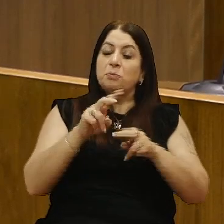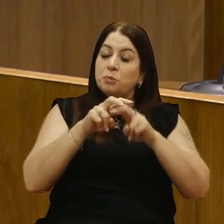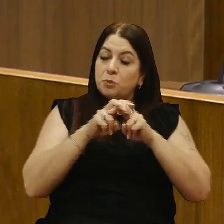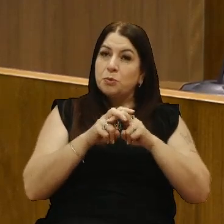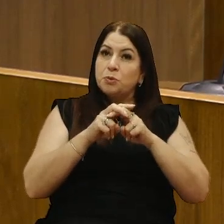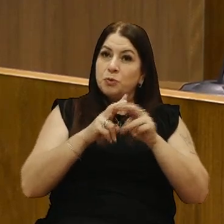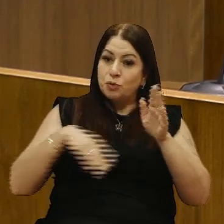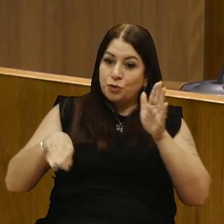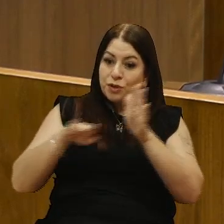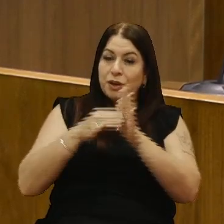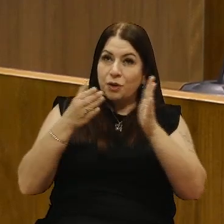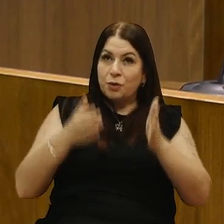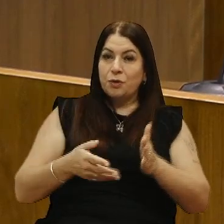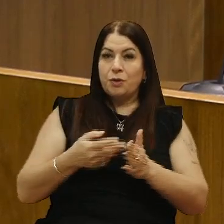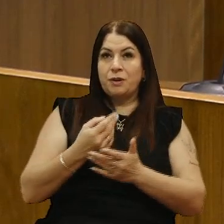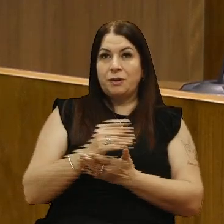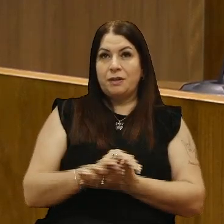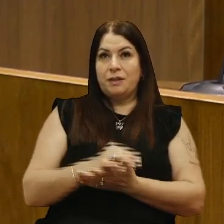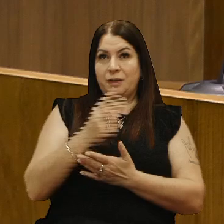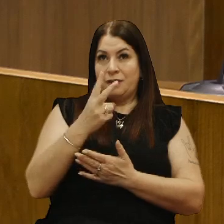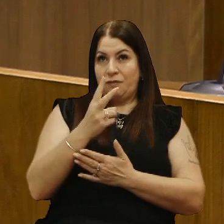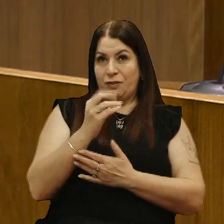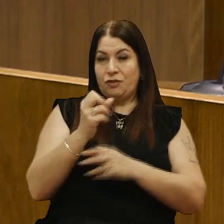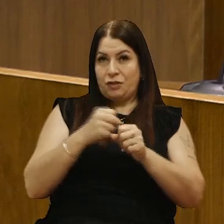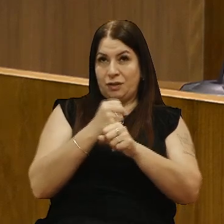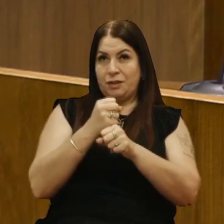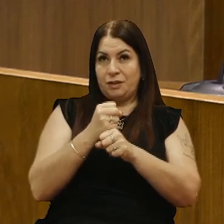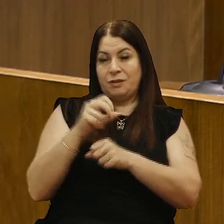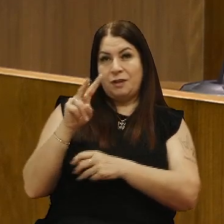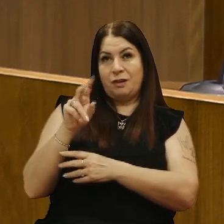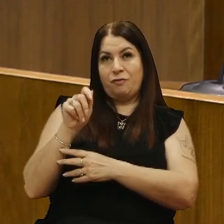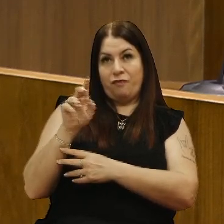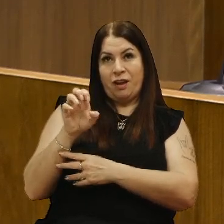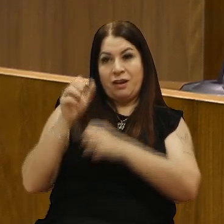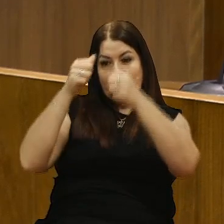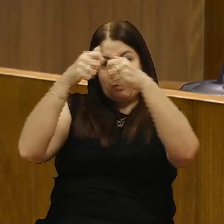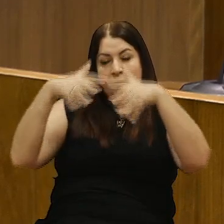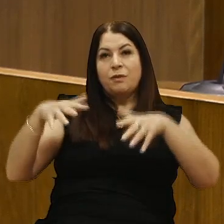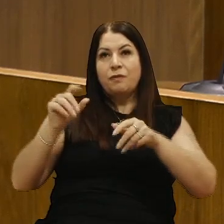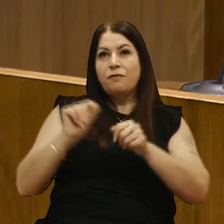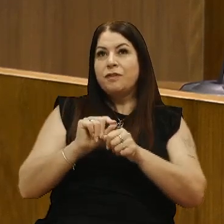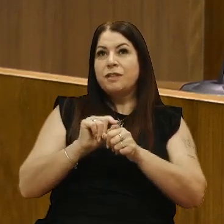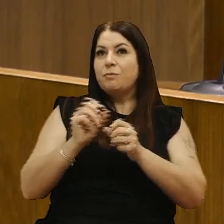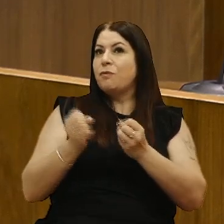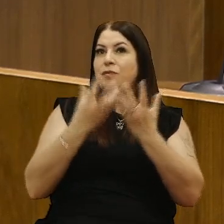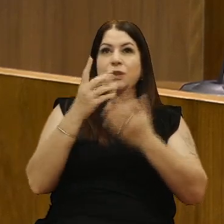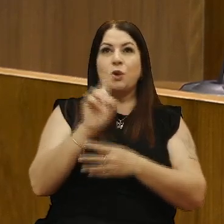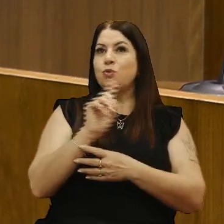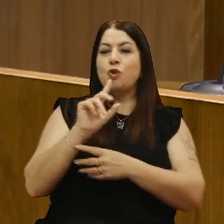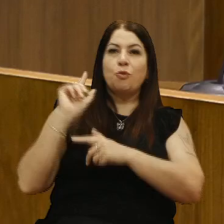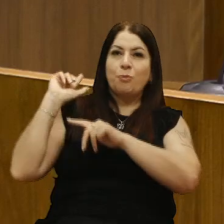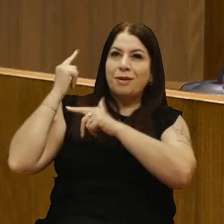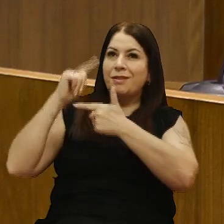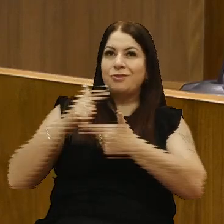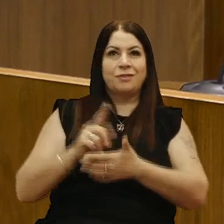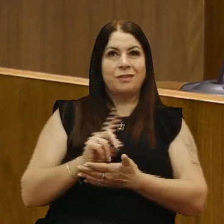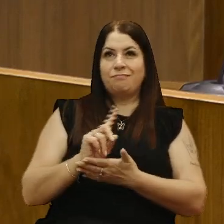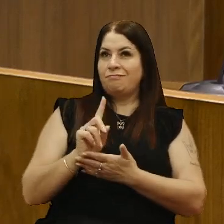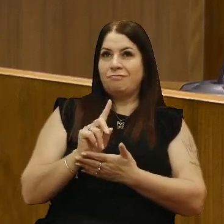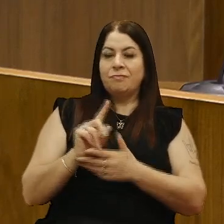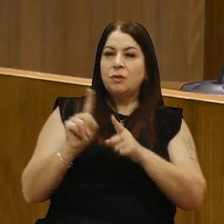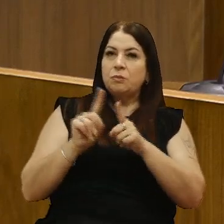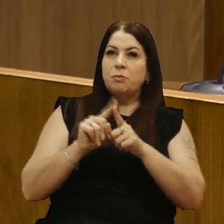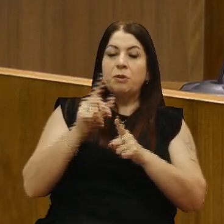chegarmos agora à 20ª Magia de Natal no Vale Iluminado, celebramos não apenas uma tradição, mas